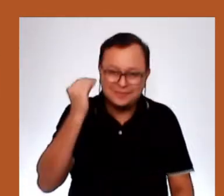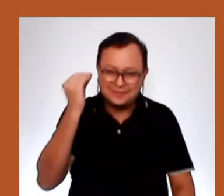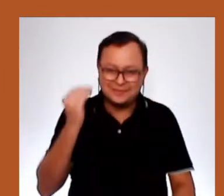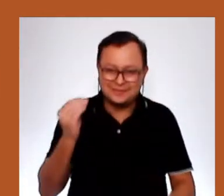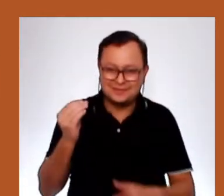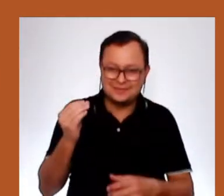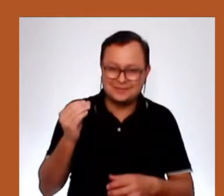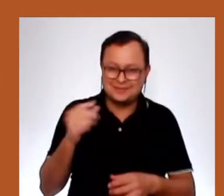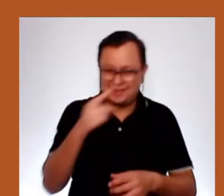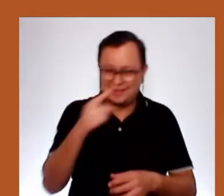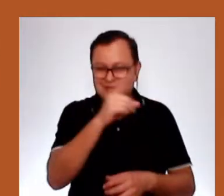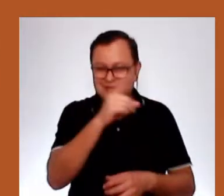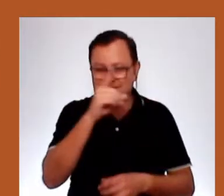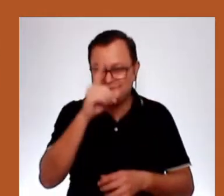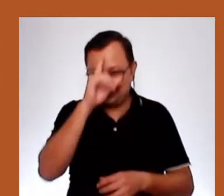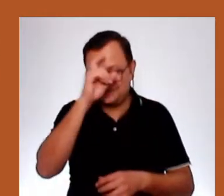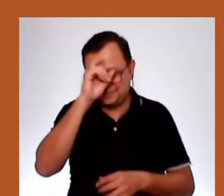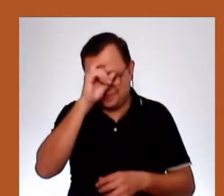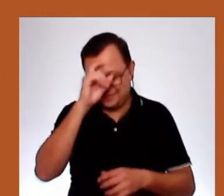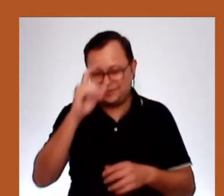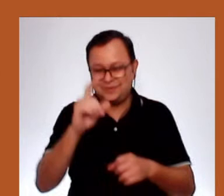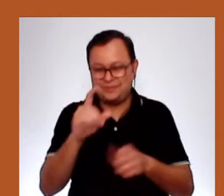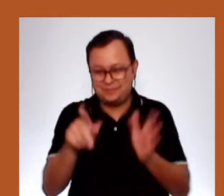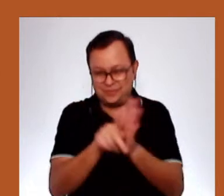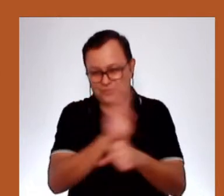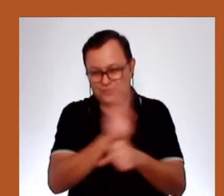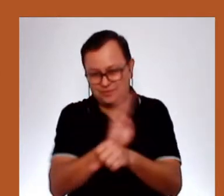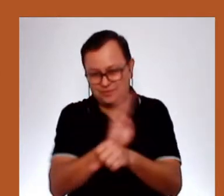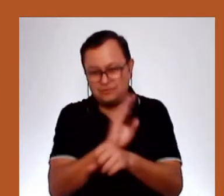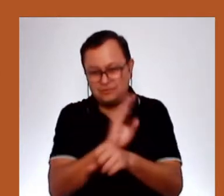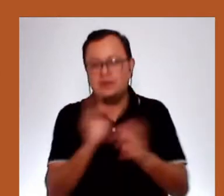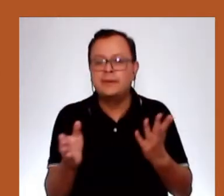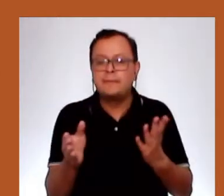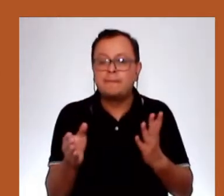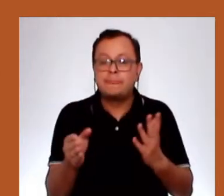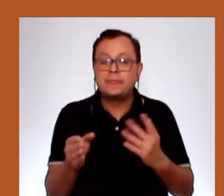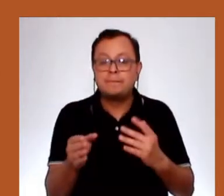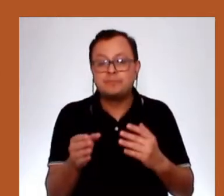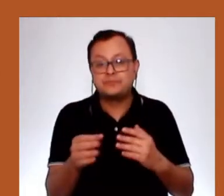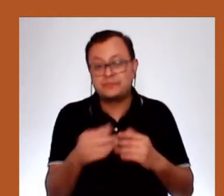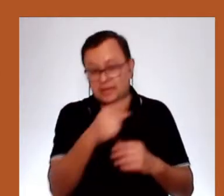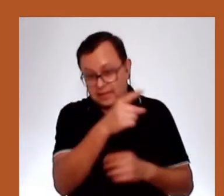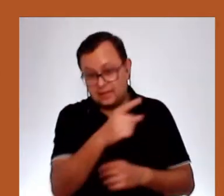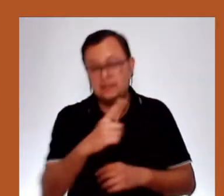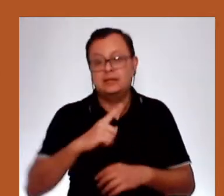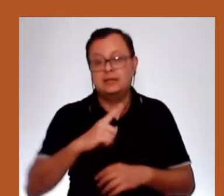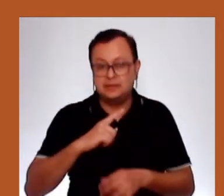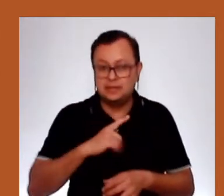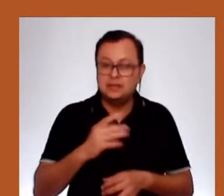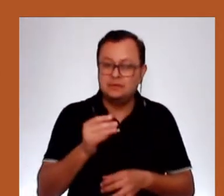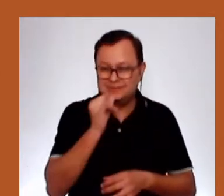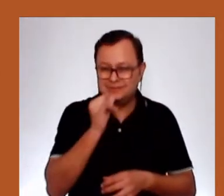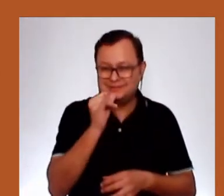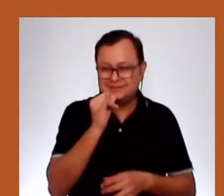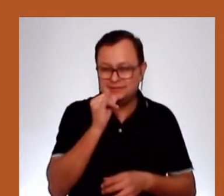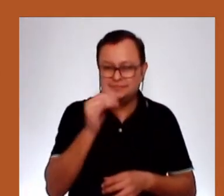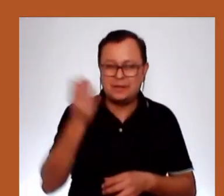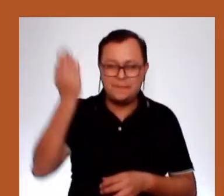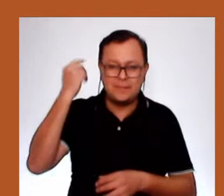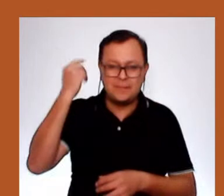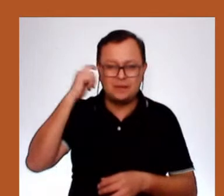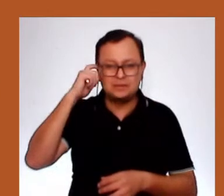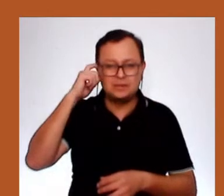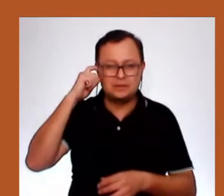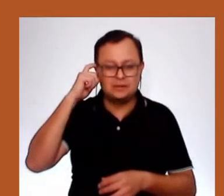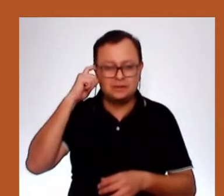do Premier, que está retratado no filme, seja também um pouco do exemplo que a gente viveu nós